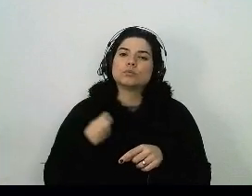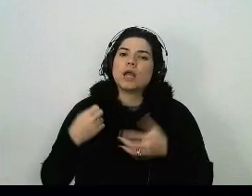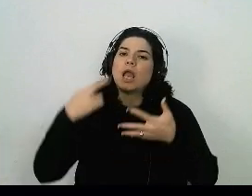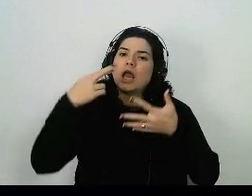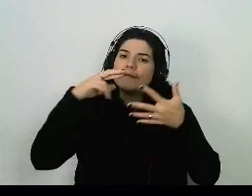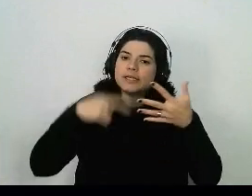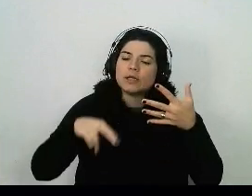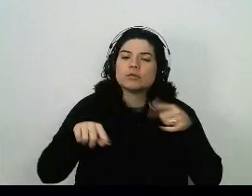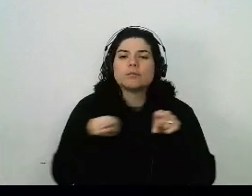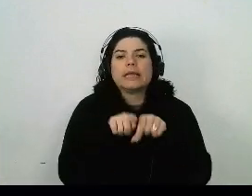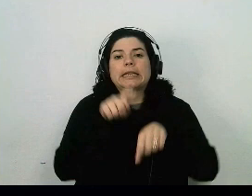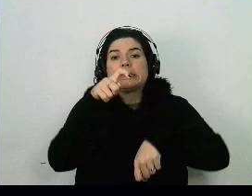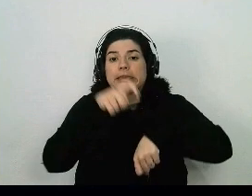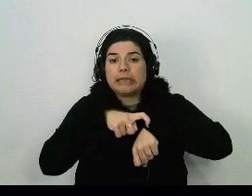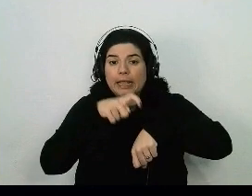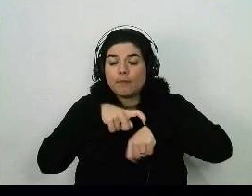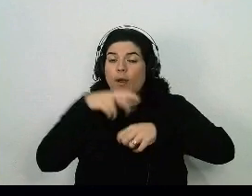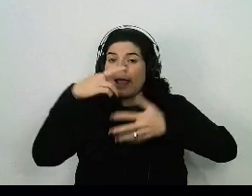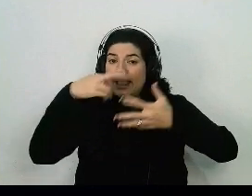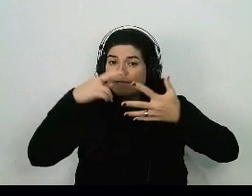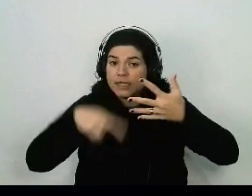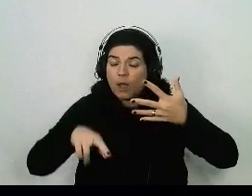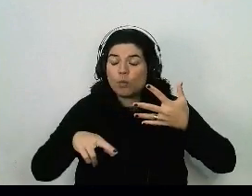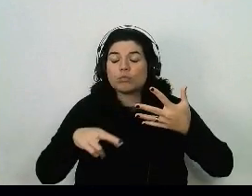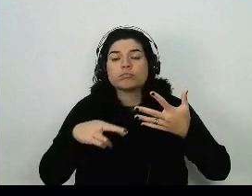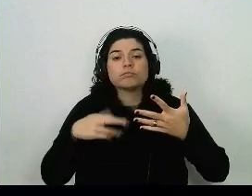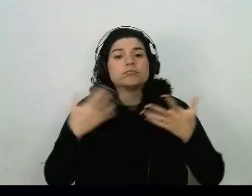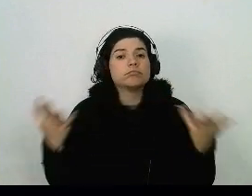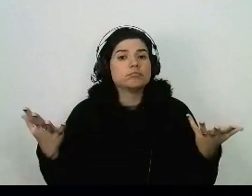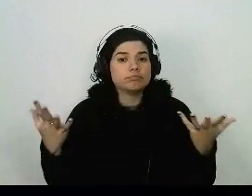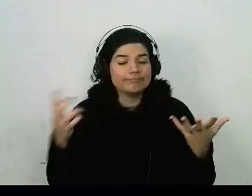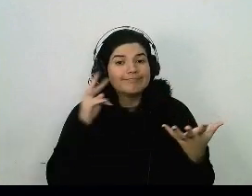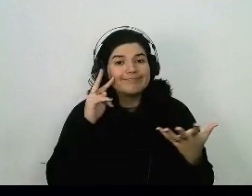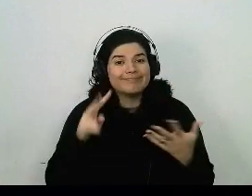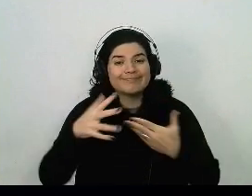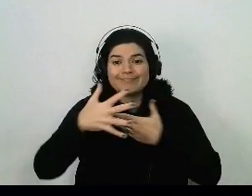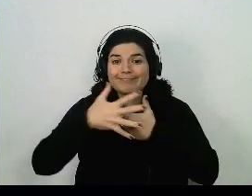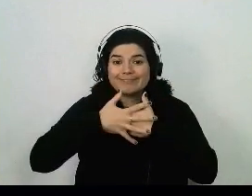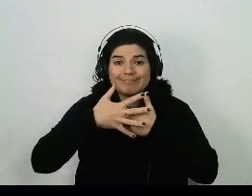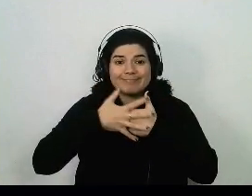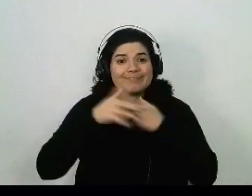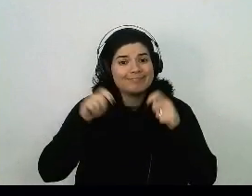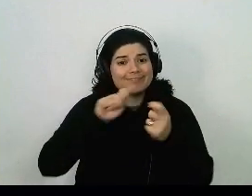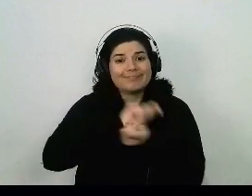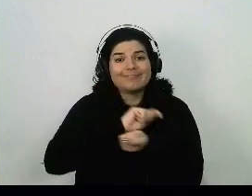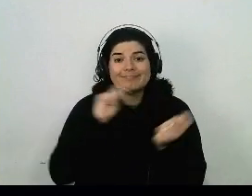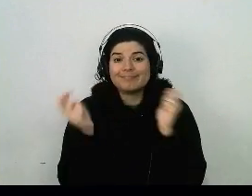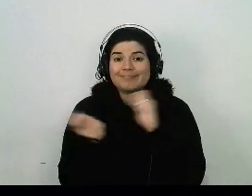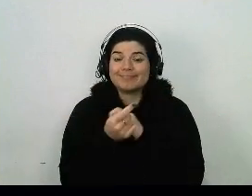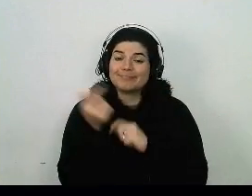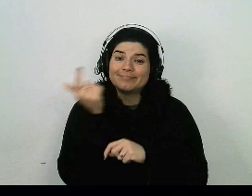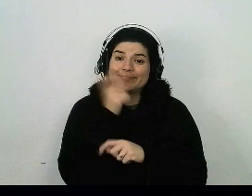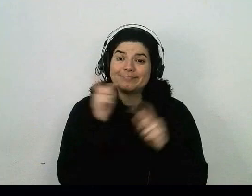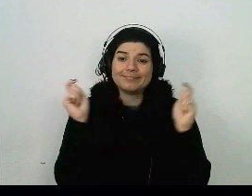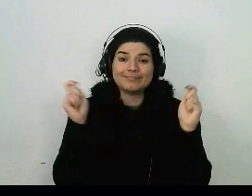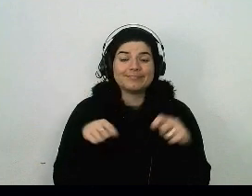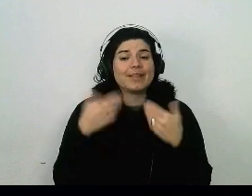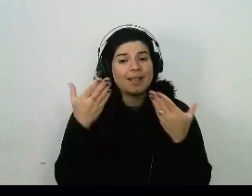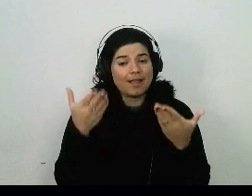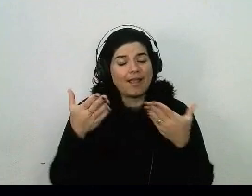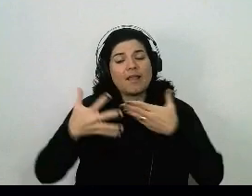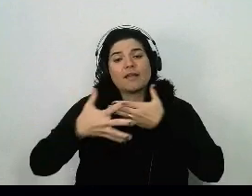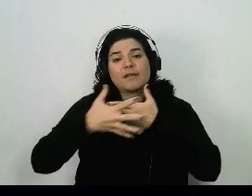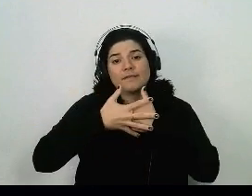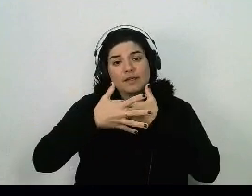das minhas revisões de código então olha como o Framework Ele é super flexível de novo é um framer que não é uma